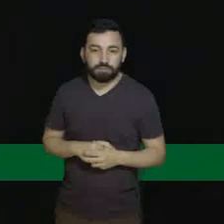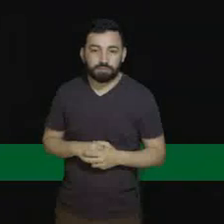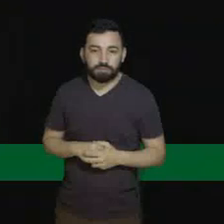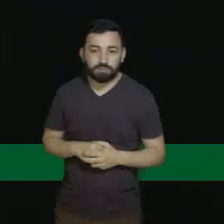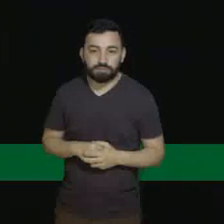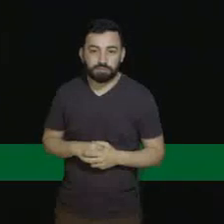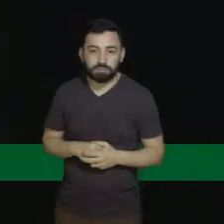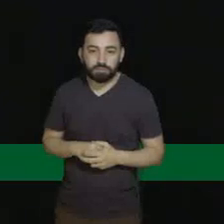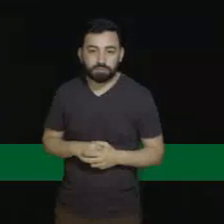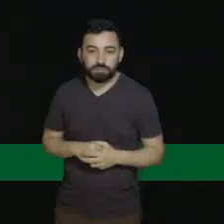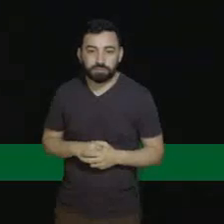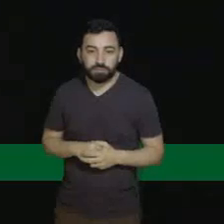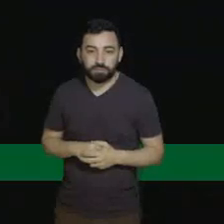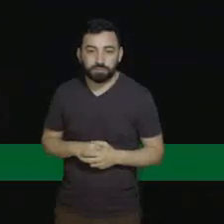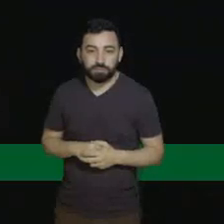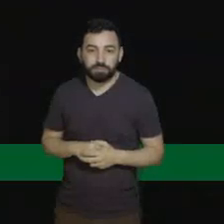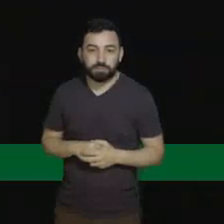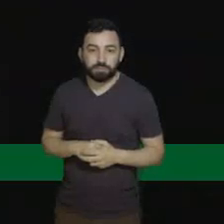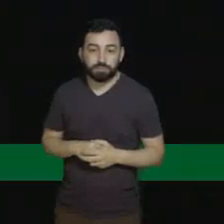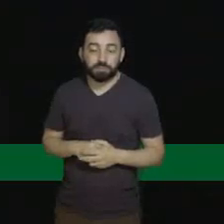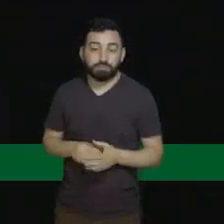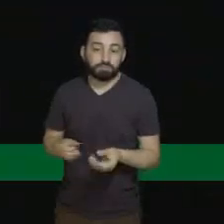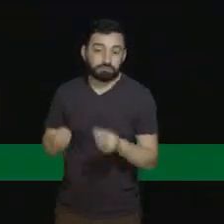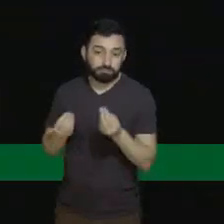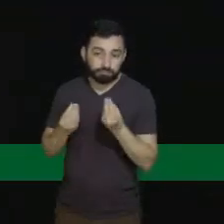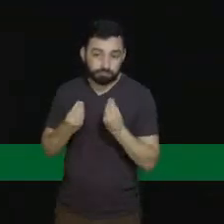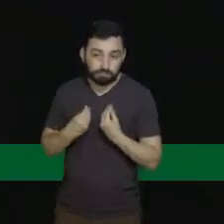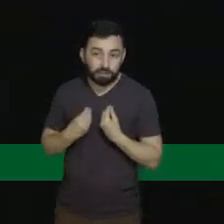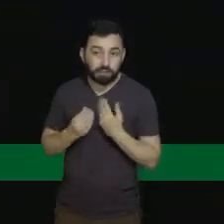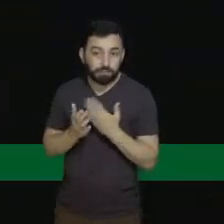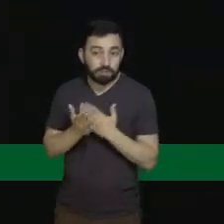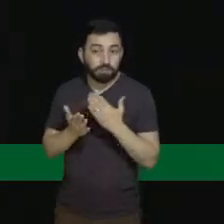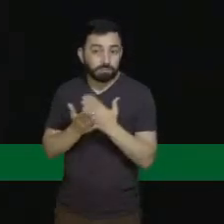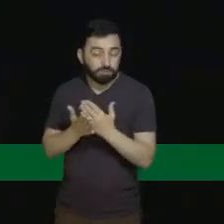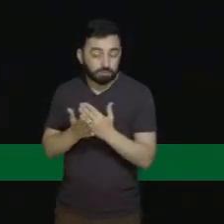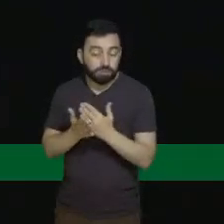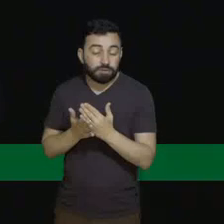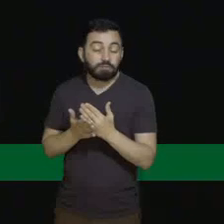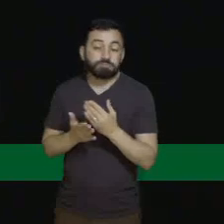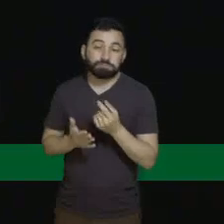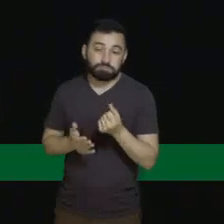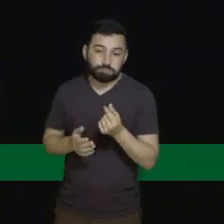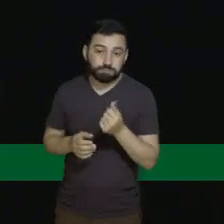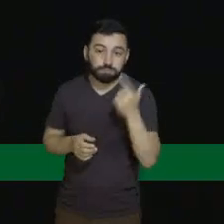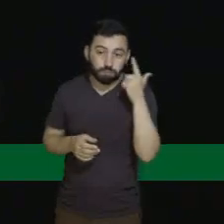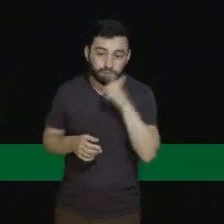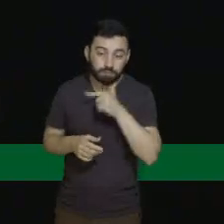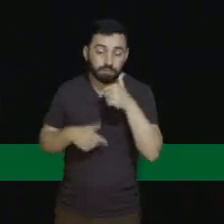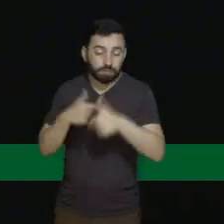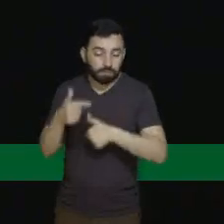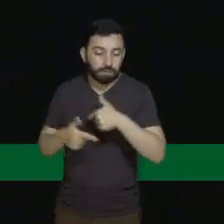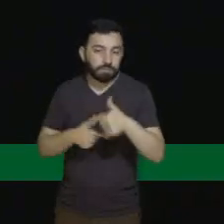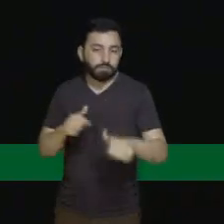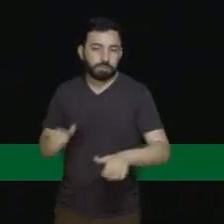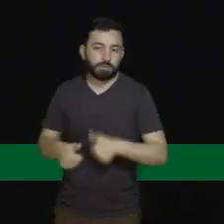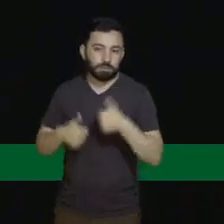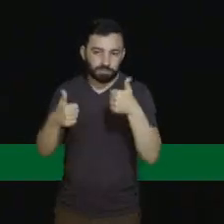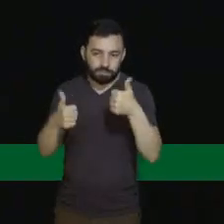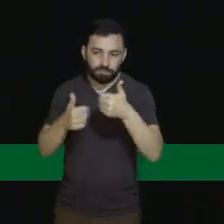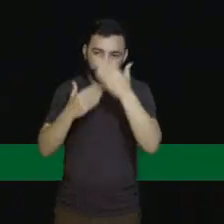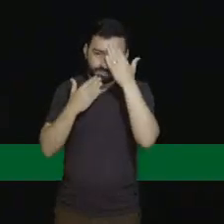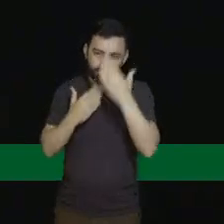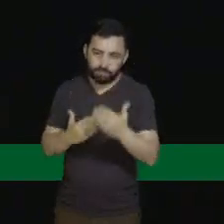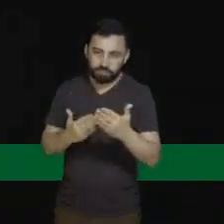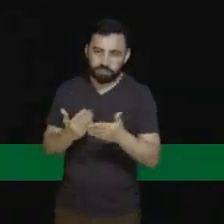banca nos dar mais recursos para que a gente pudesse fazer um serviço ainda melhor. Muito